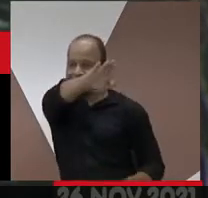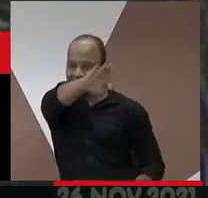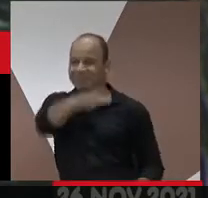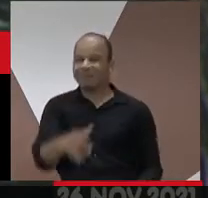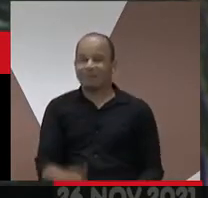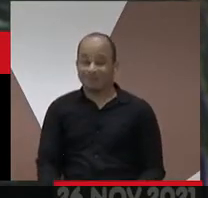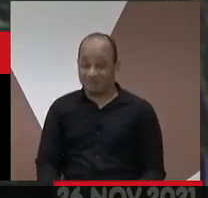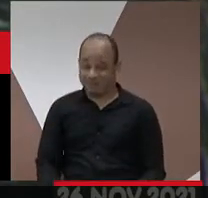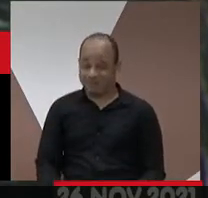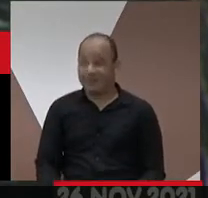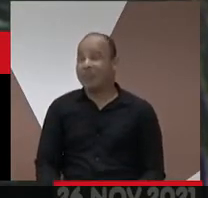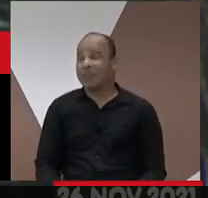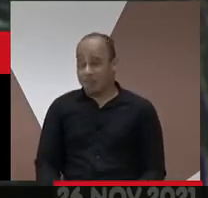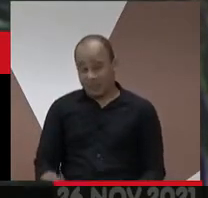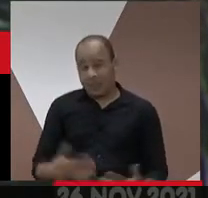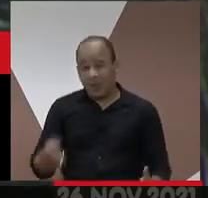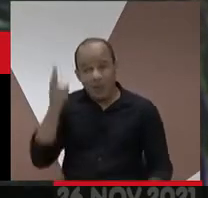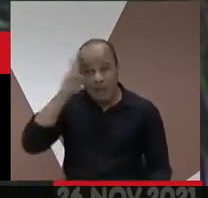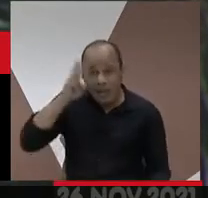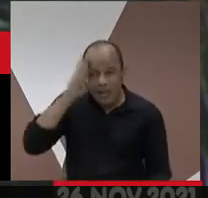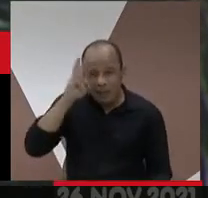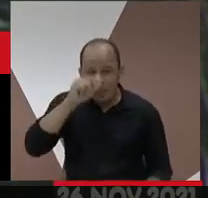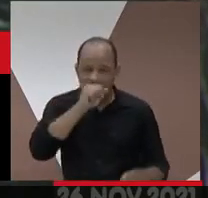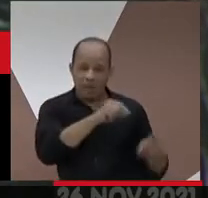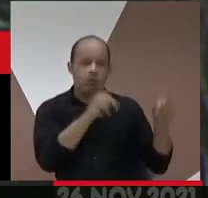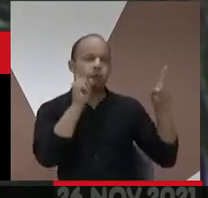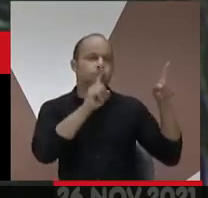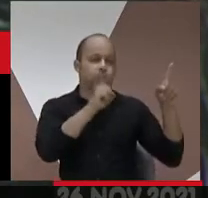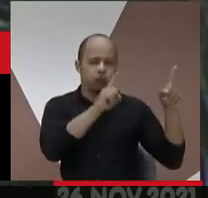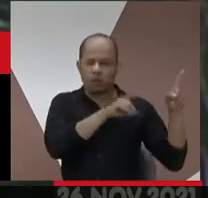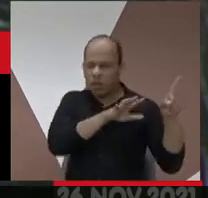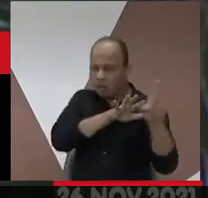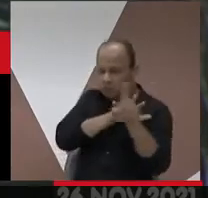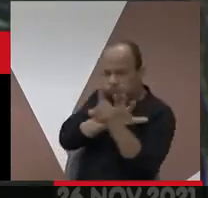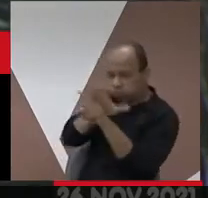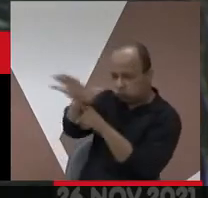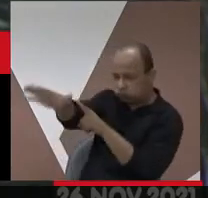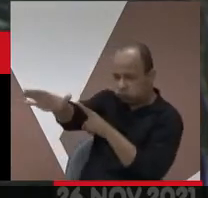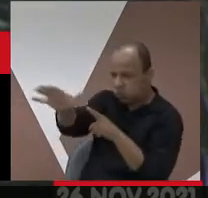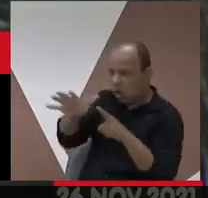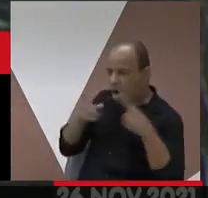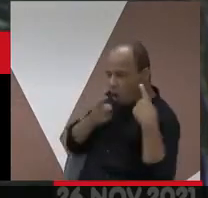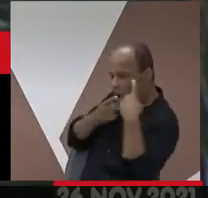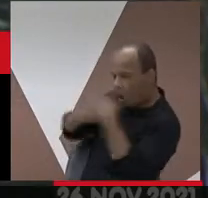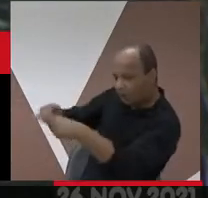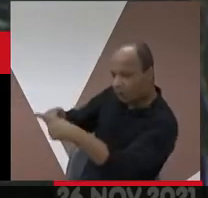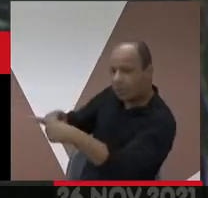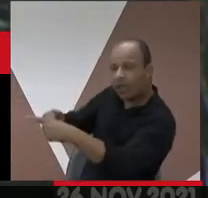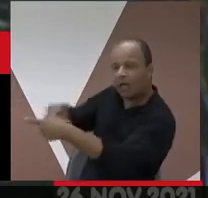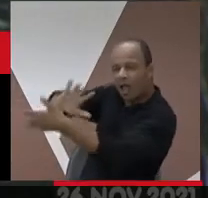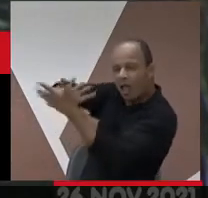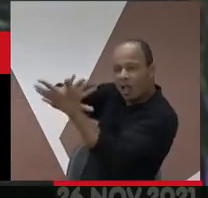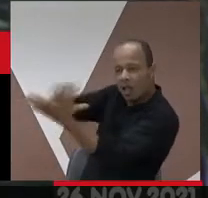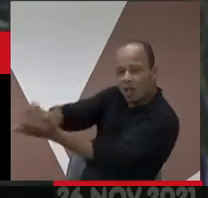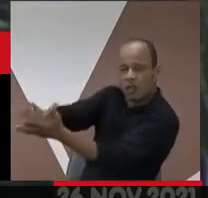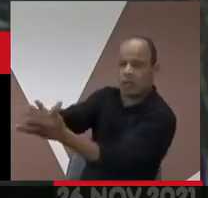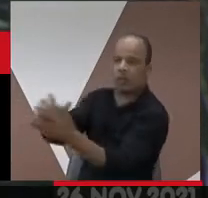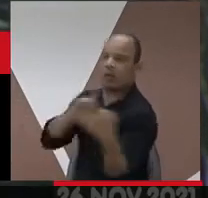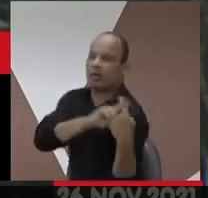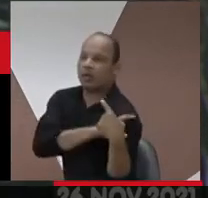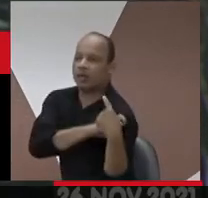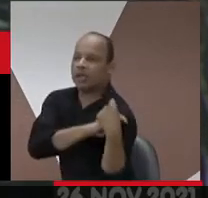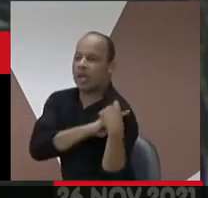pela frente leste e oeste, eles foram derrotados, né? E hoje nós estamos com